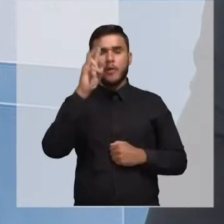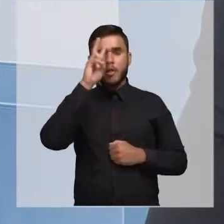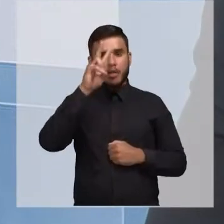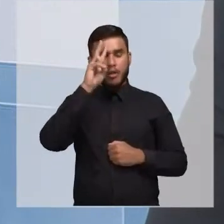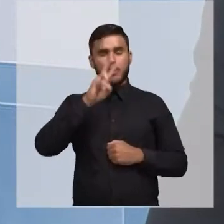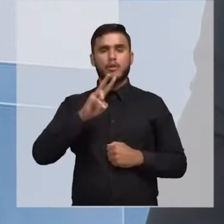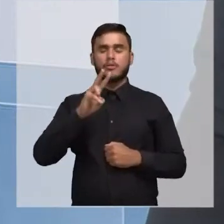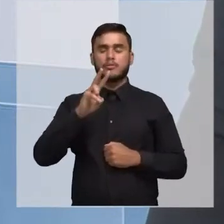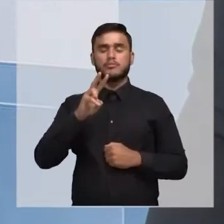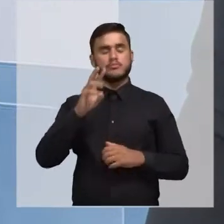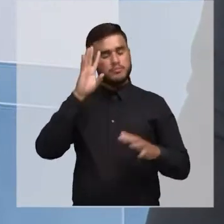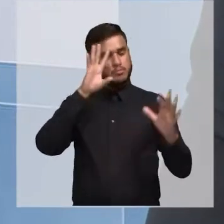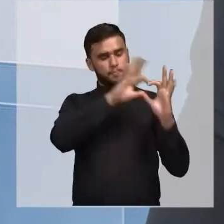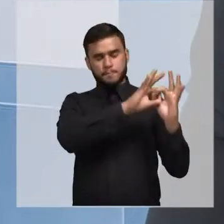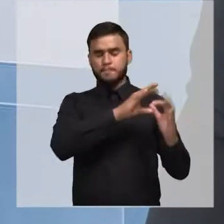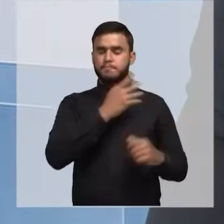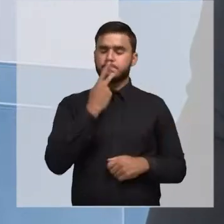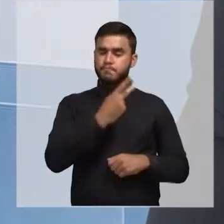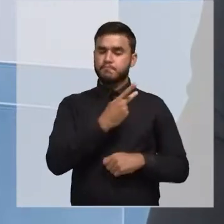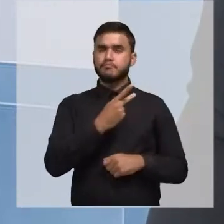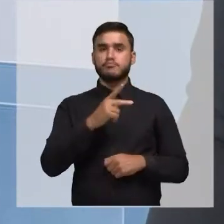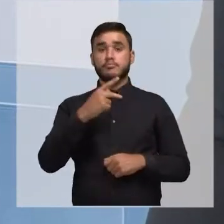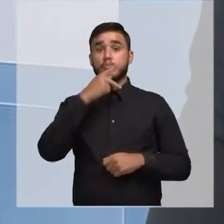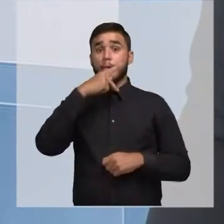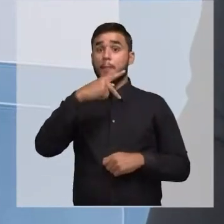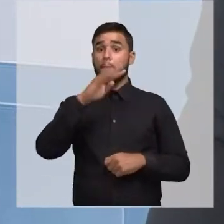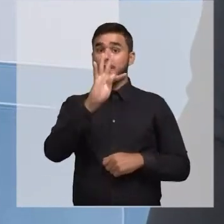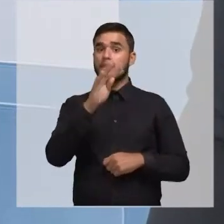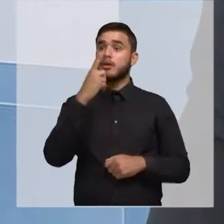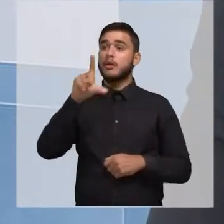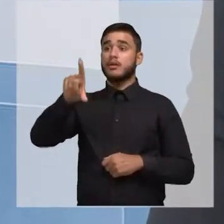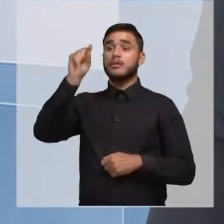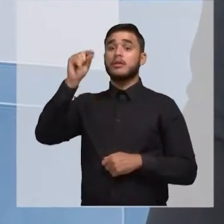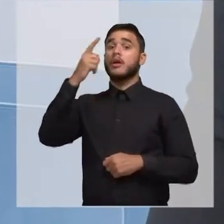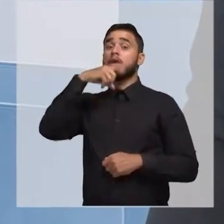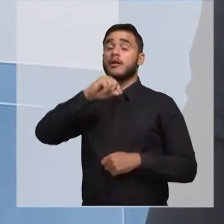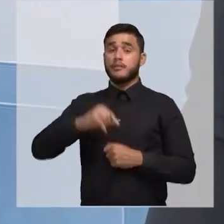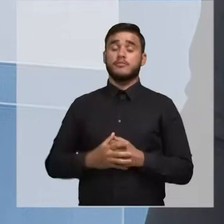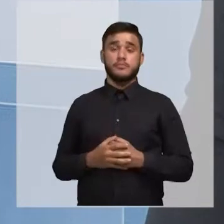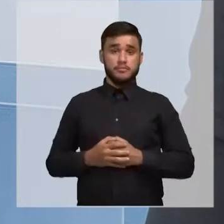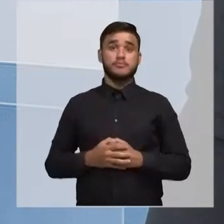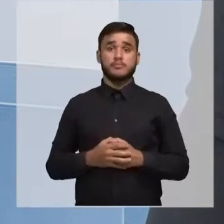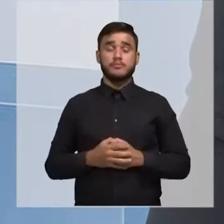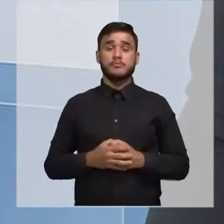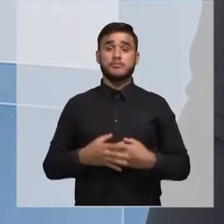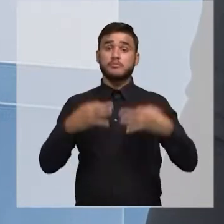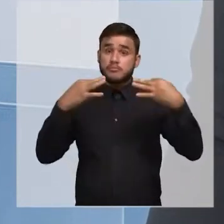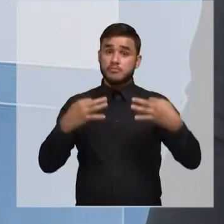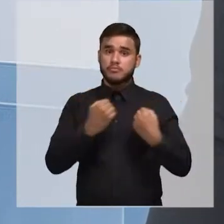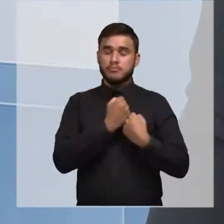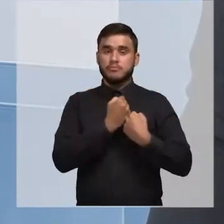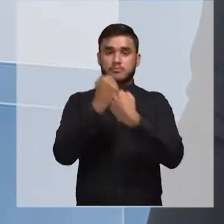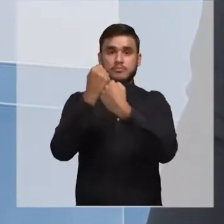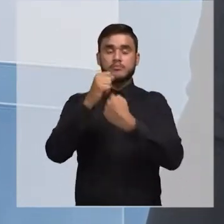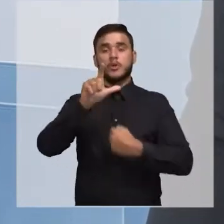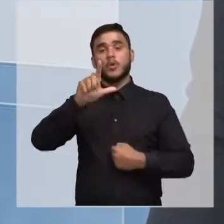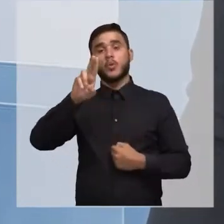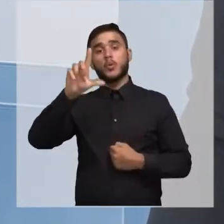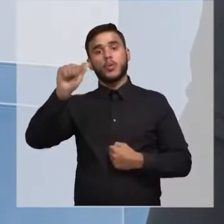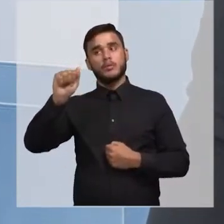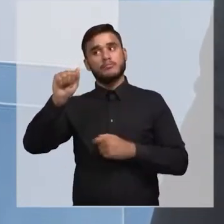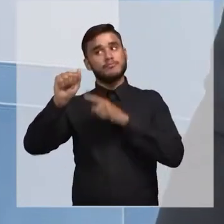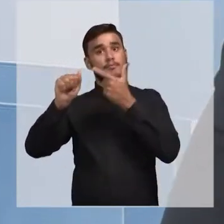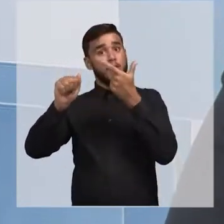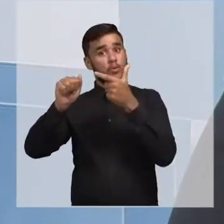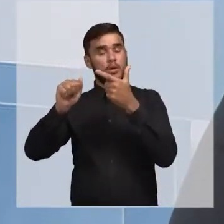raciocínio do Luiz, se o PT tivesse que escolher alguém para ser candidato, para apoiar, se não fosse o Lula, era o Ciro.